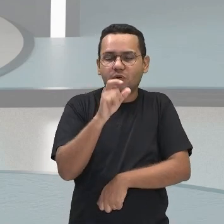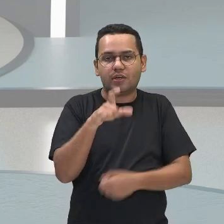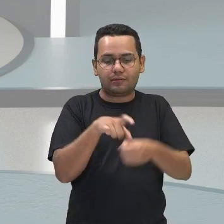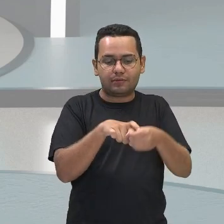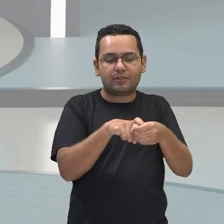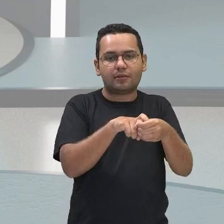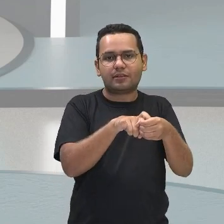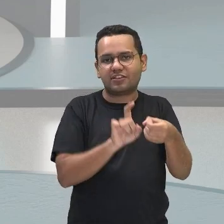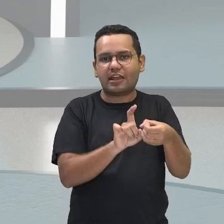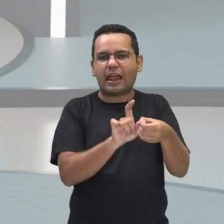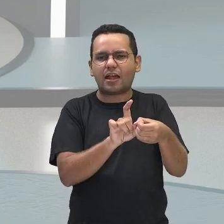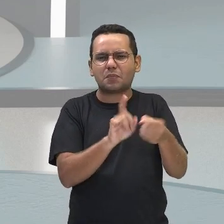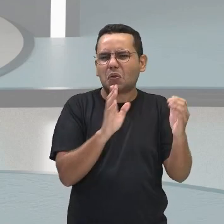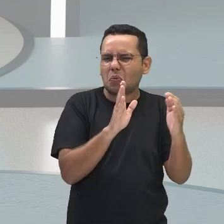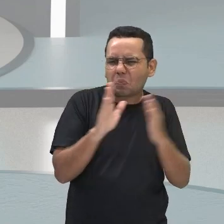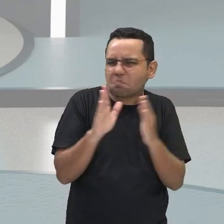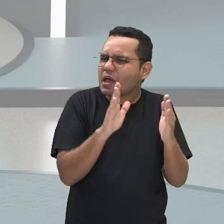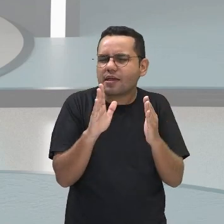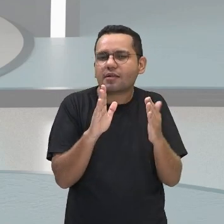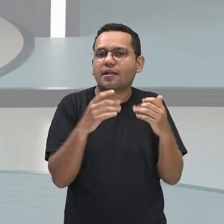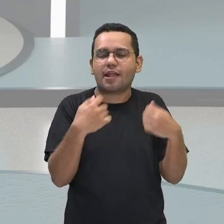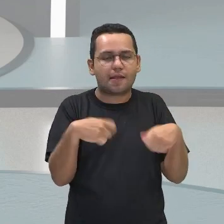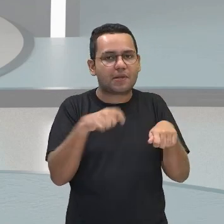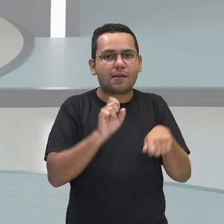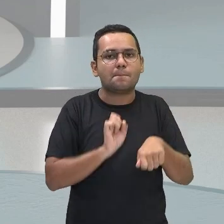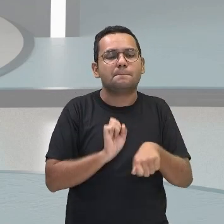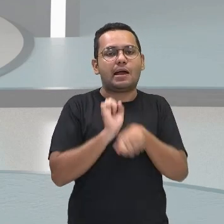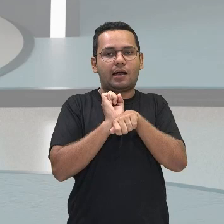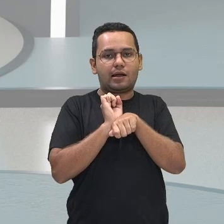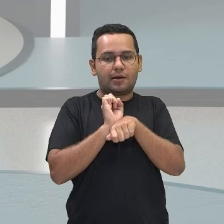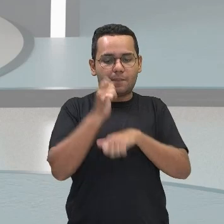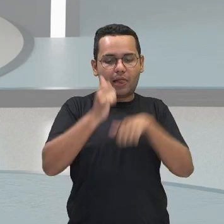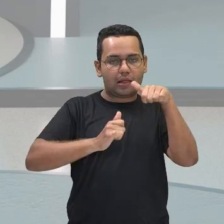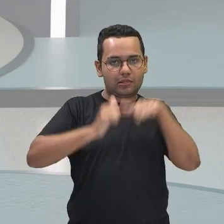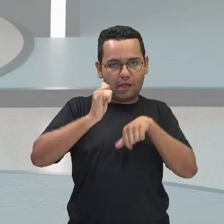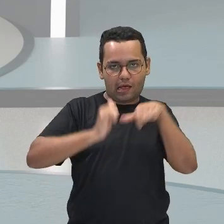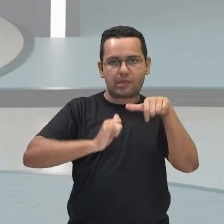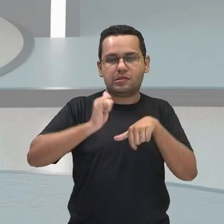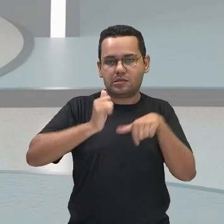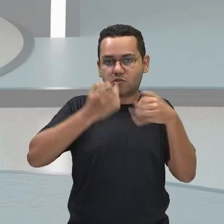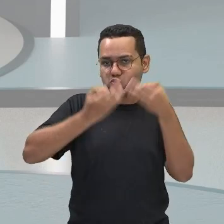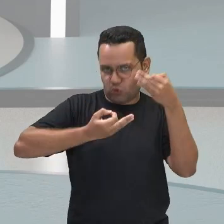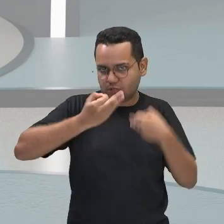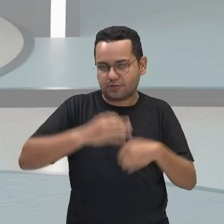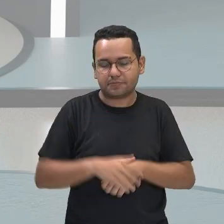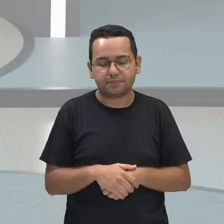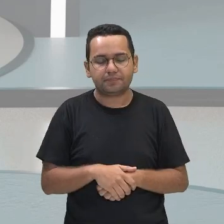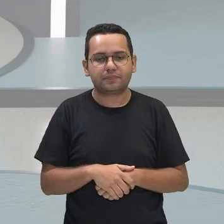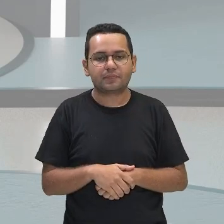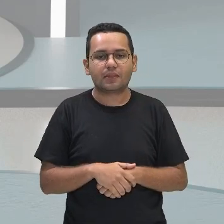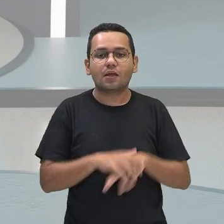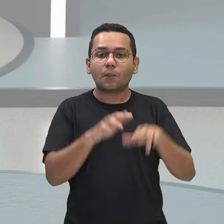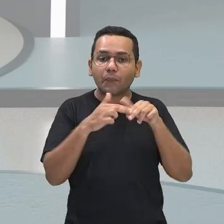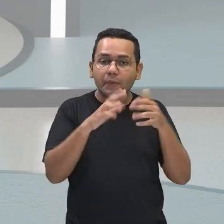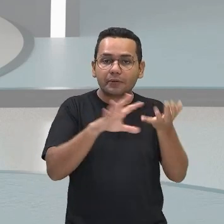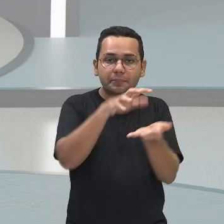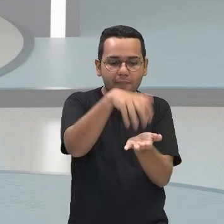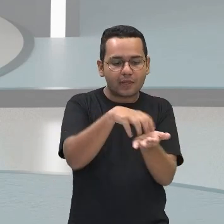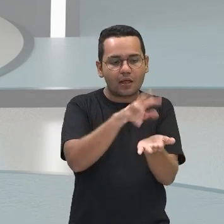Então, tá aí. Essa aí é a agência, né, responsável em fazer esses testes antidoping, tá